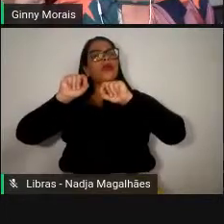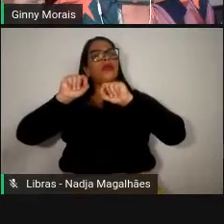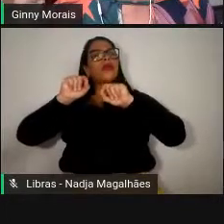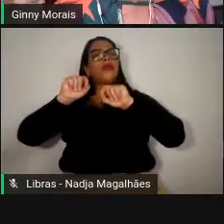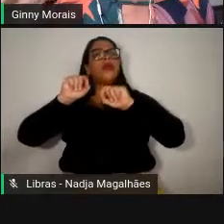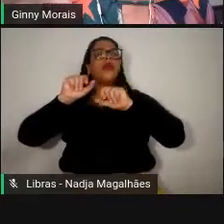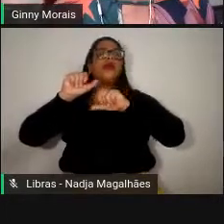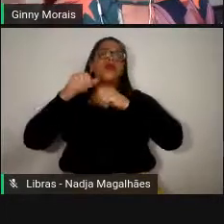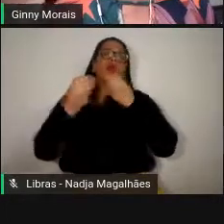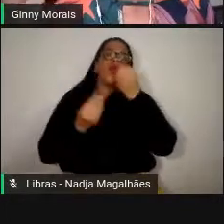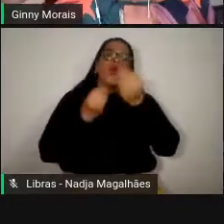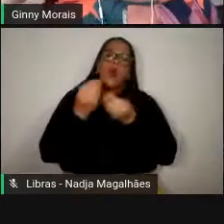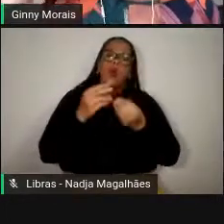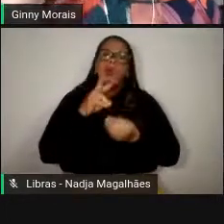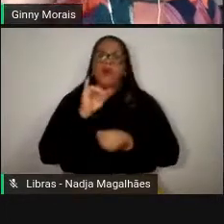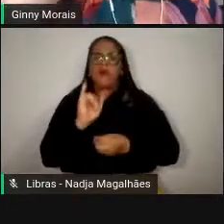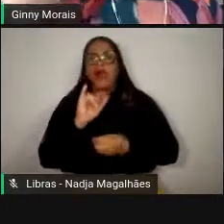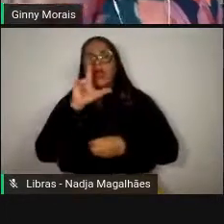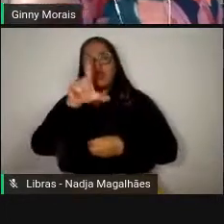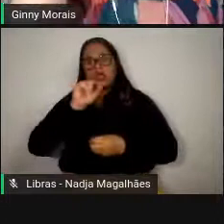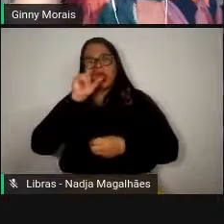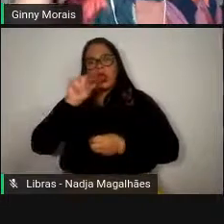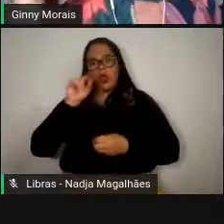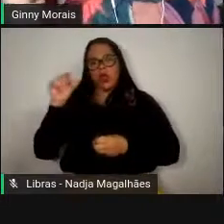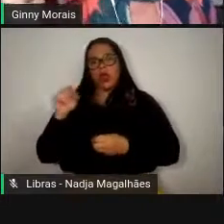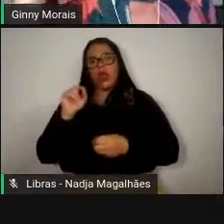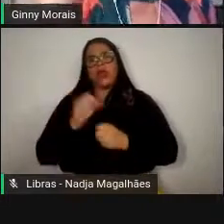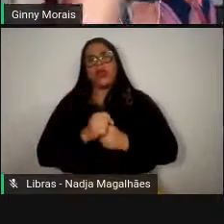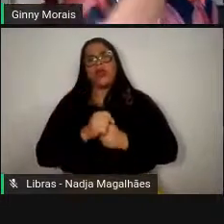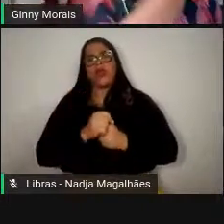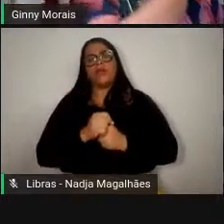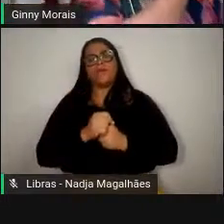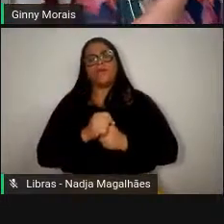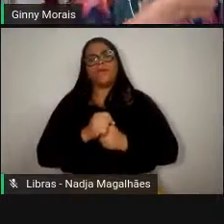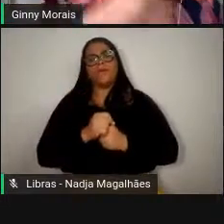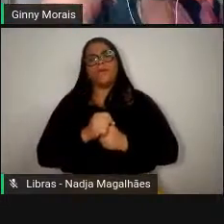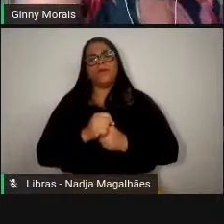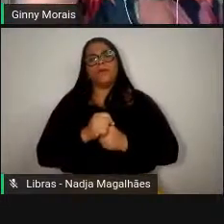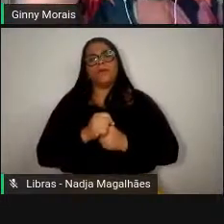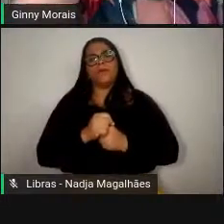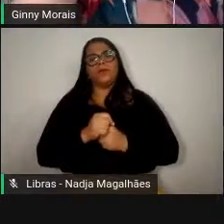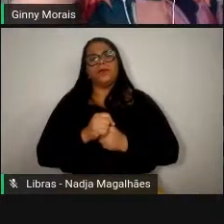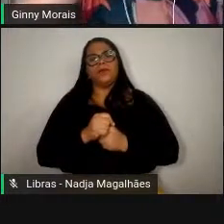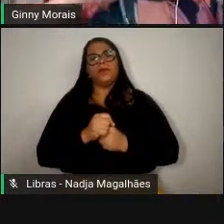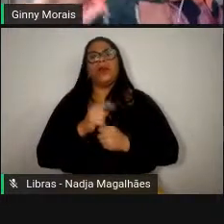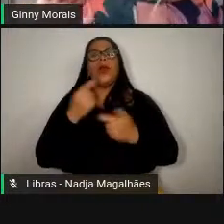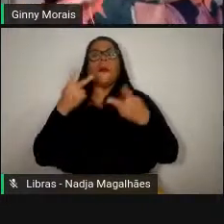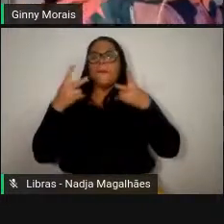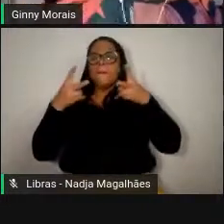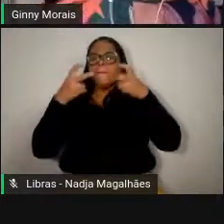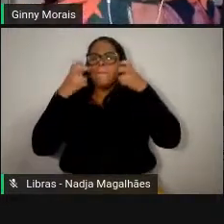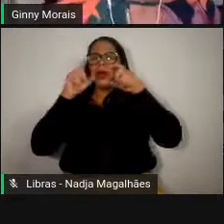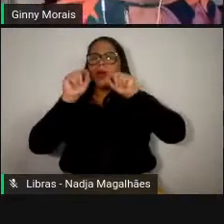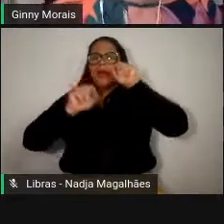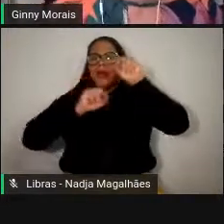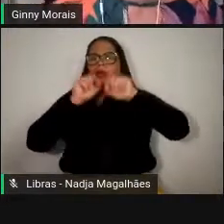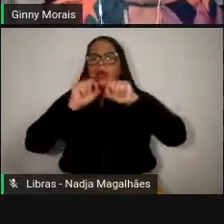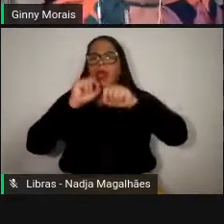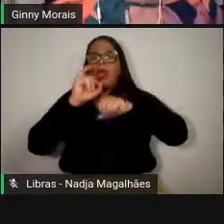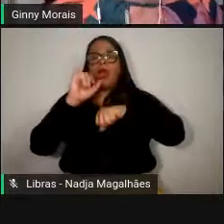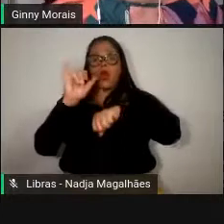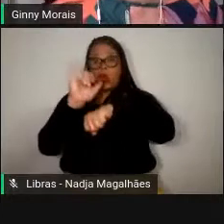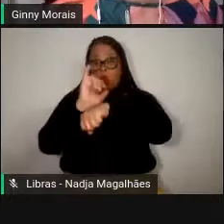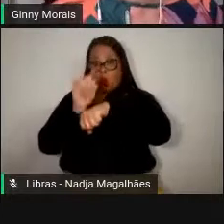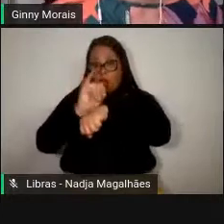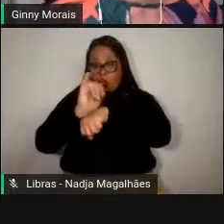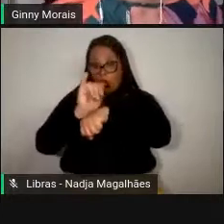formatos escolhidos, né, que são colocados à disposição do público. E o que a gente percebe? Que YouTube,